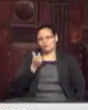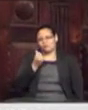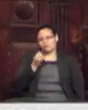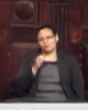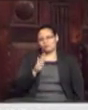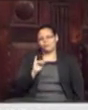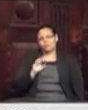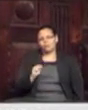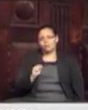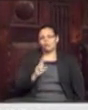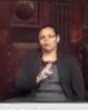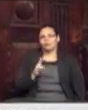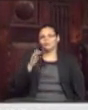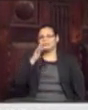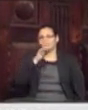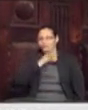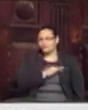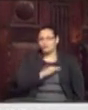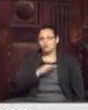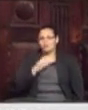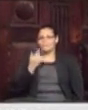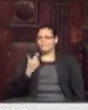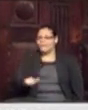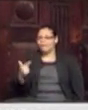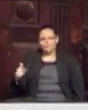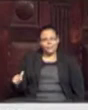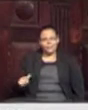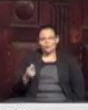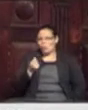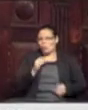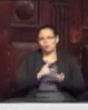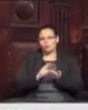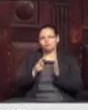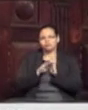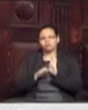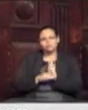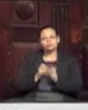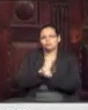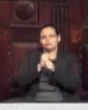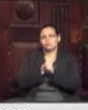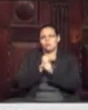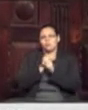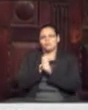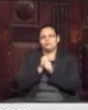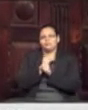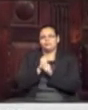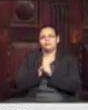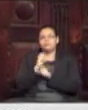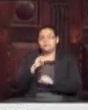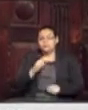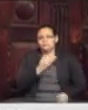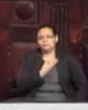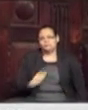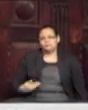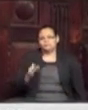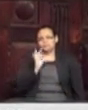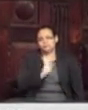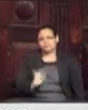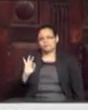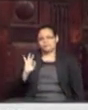bilhões de reais, que significa muito mais do que o orçamento previsto para esse ano. Se o governo